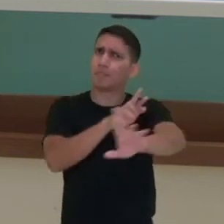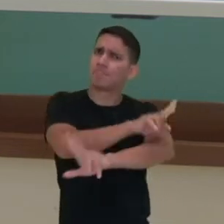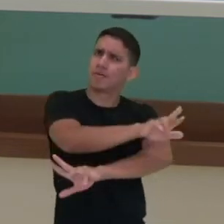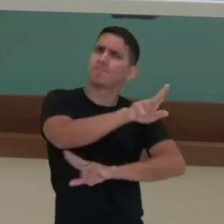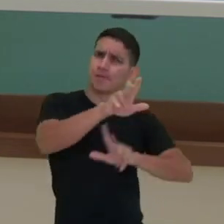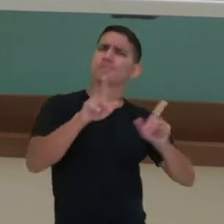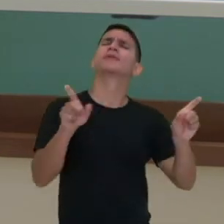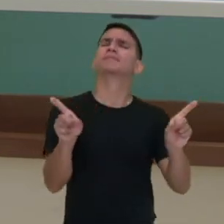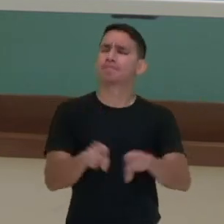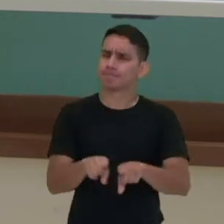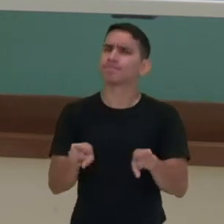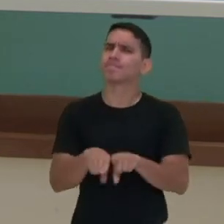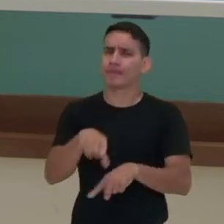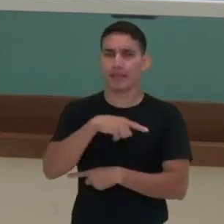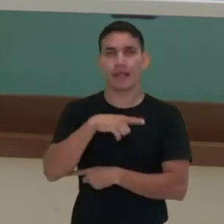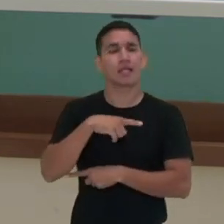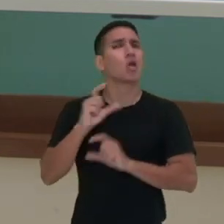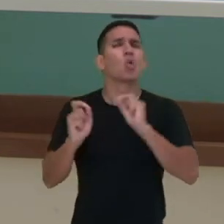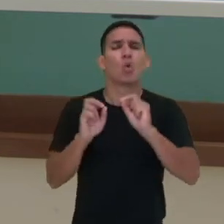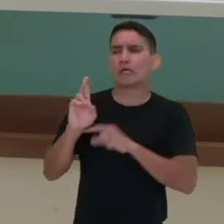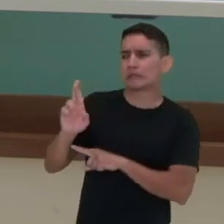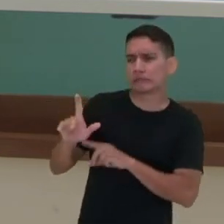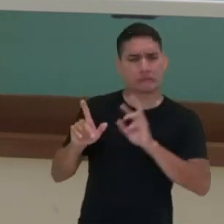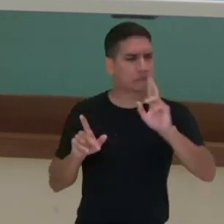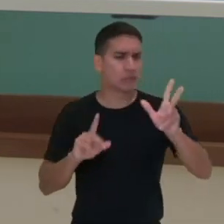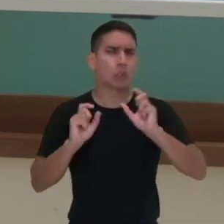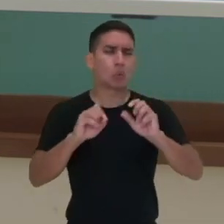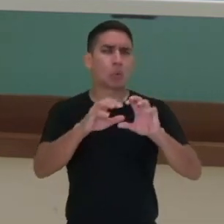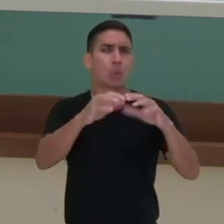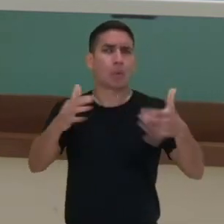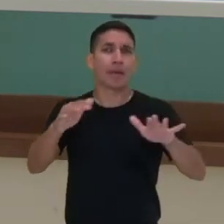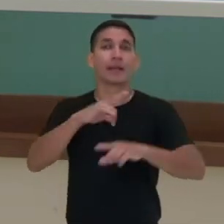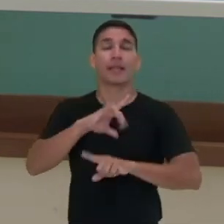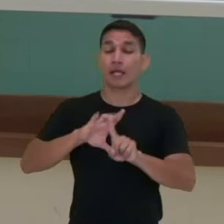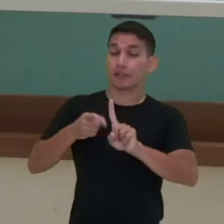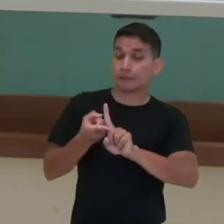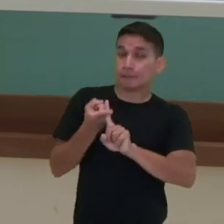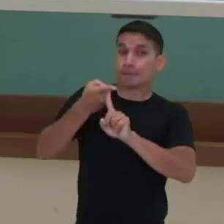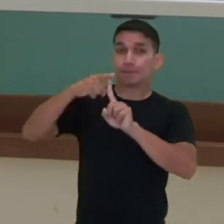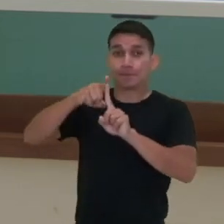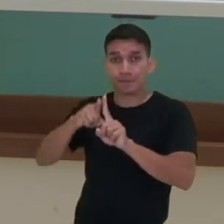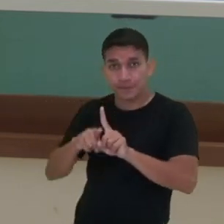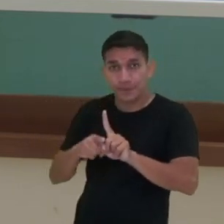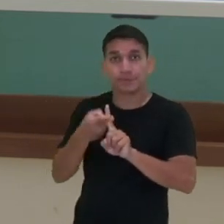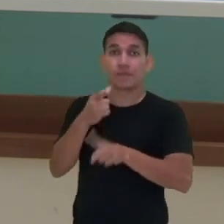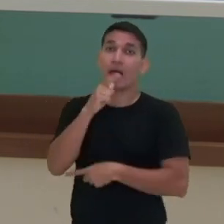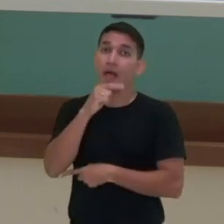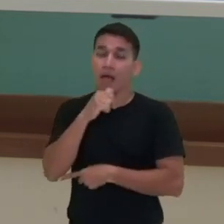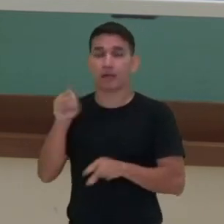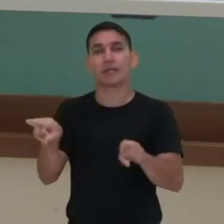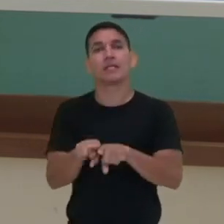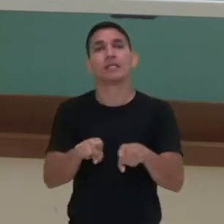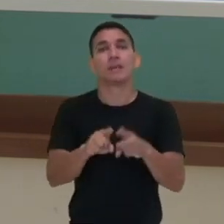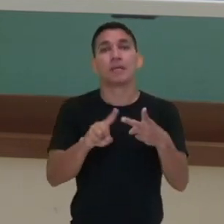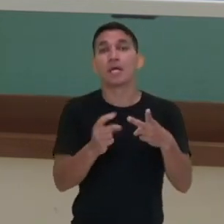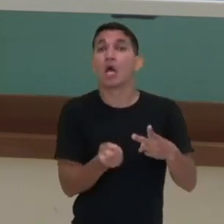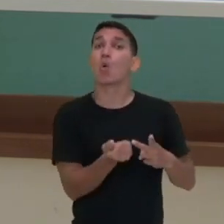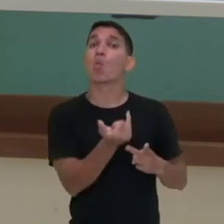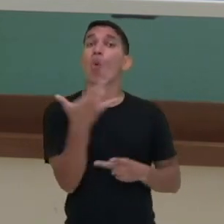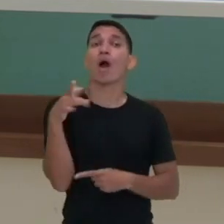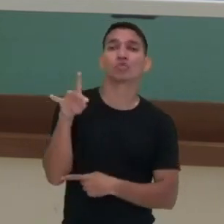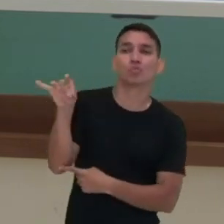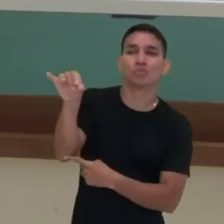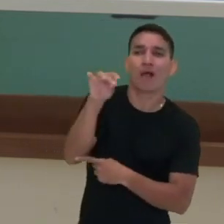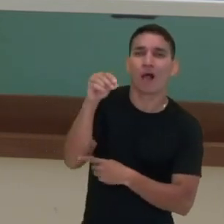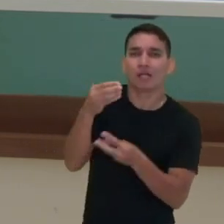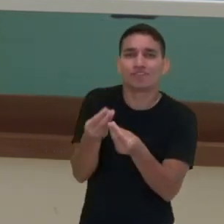diferenças. O que existe de diferença entre um oceano e outro? A temperatura das águas e a quantidade de sais que estão